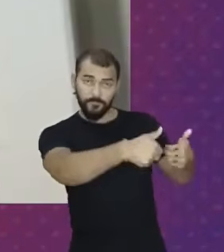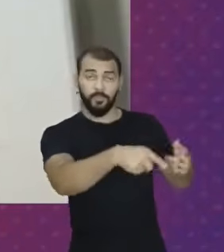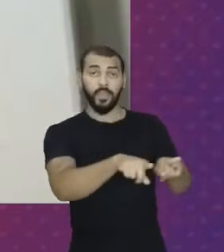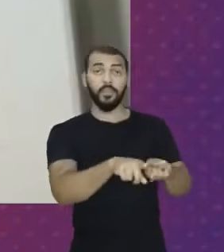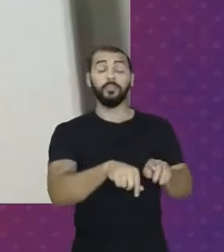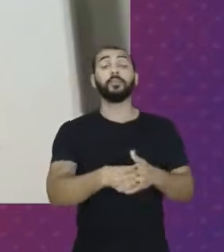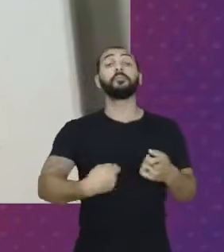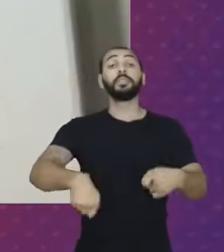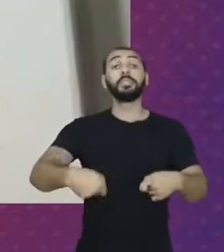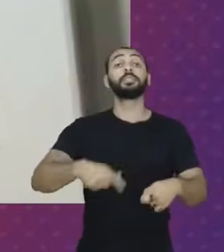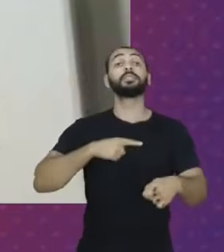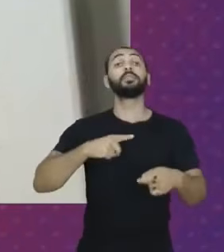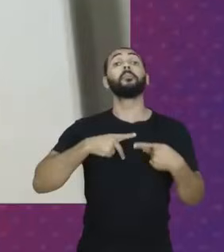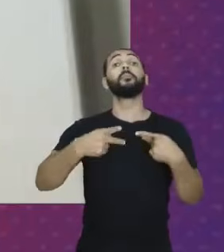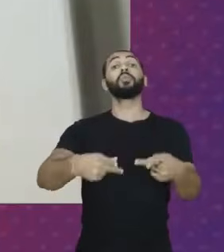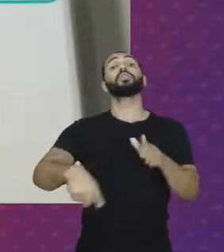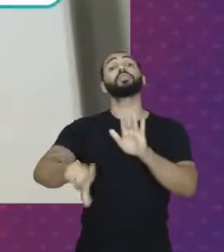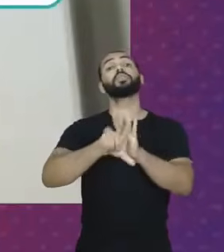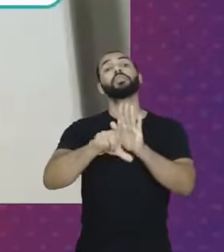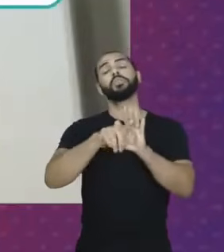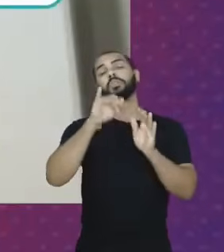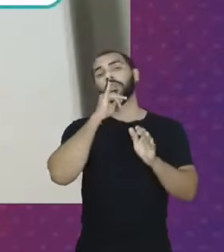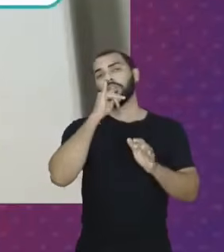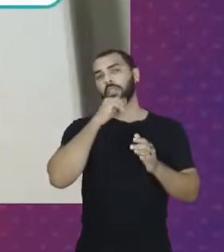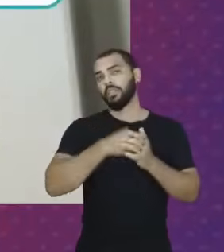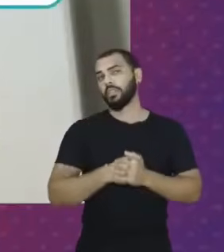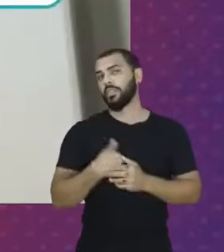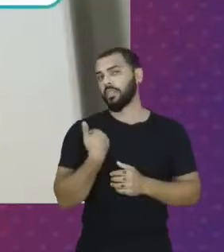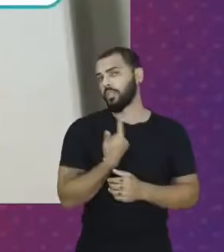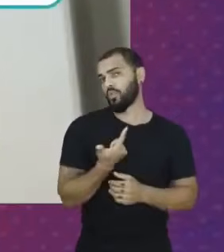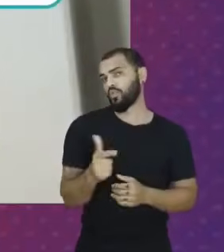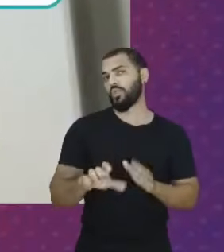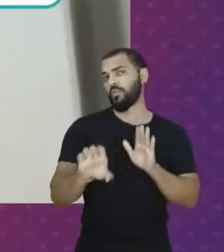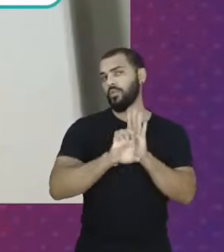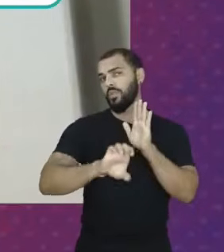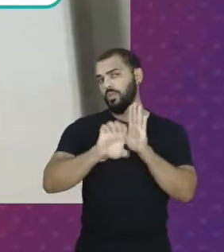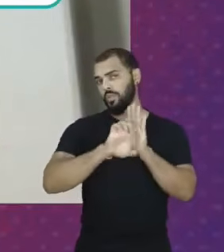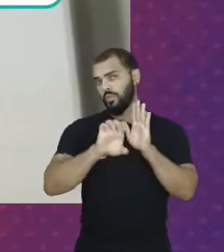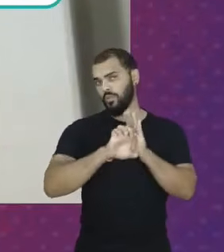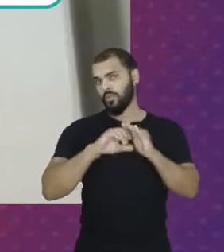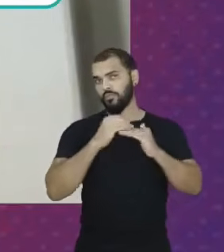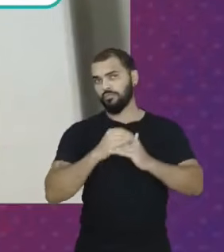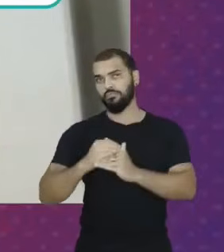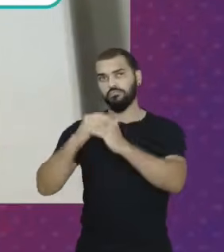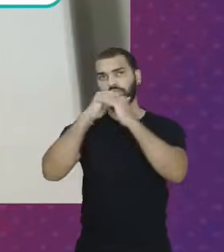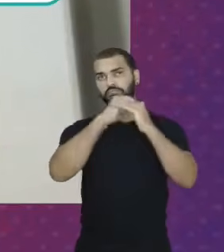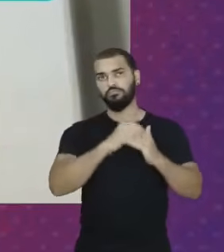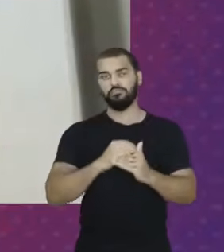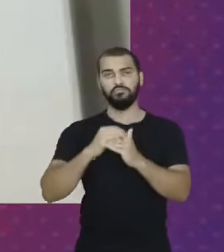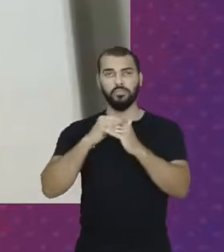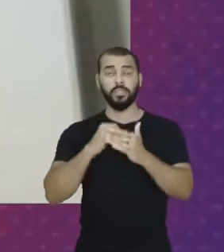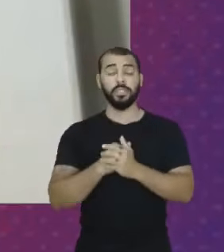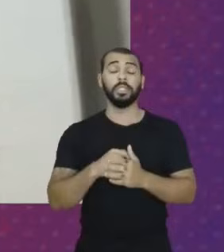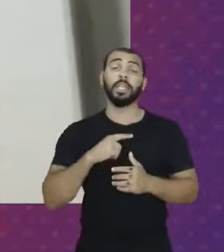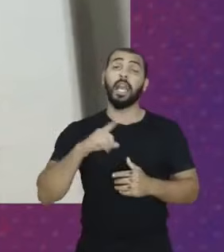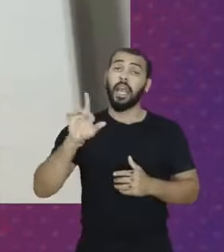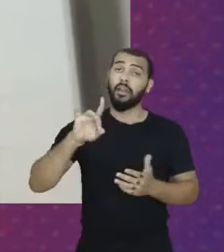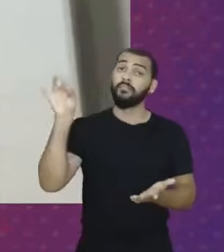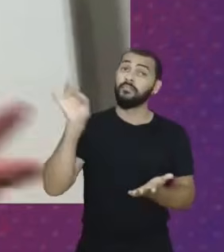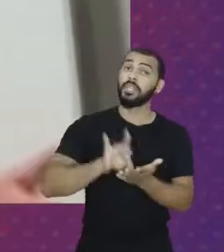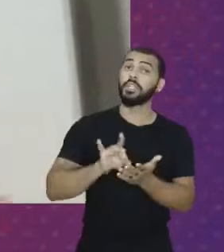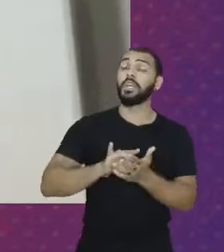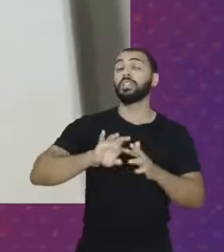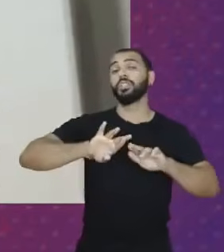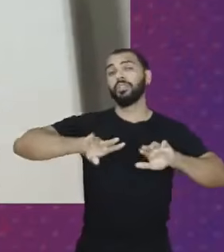de lei, nós, por exemplo, em Sinop, nós não temos o Estatuto da Igualdade Racial. Eu acho que é a realidade de muitos municípios, das